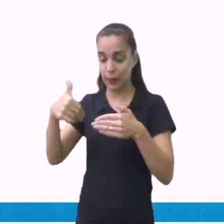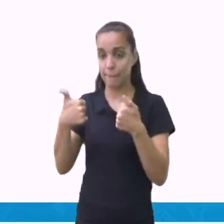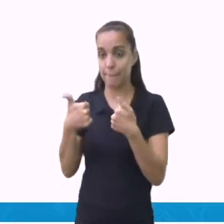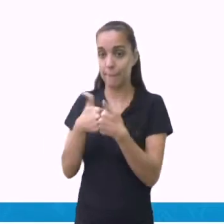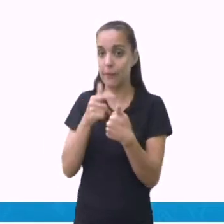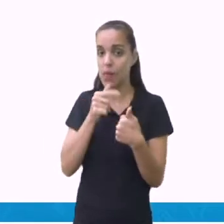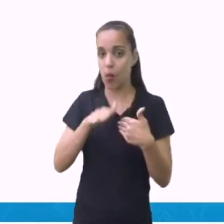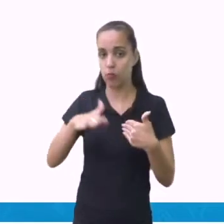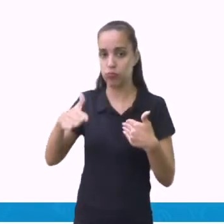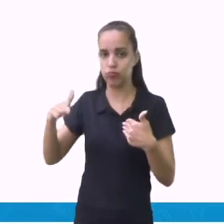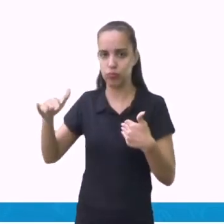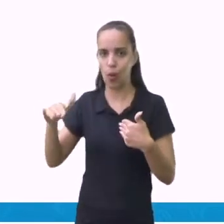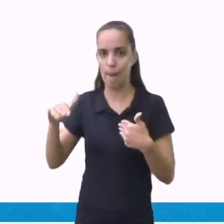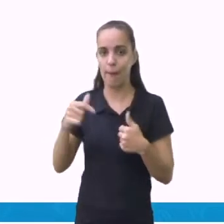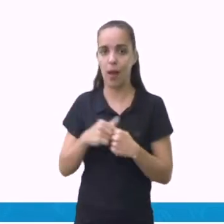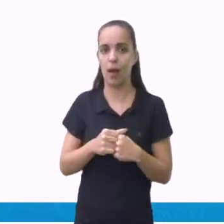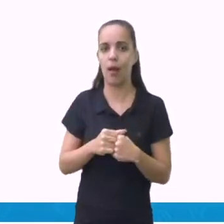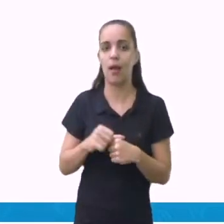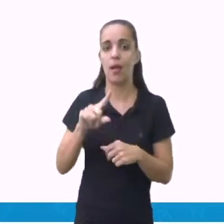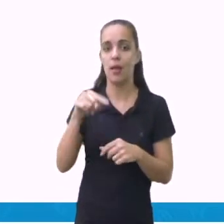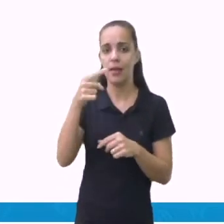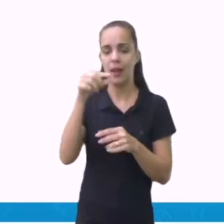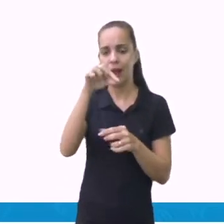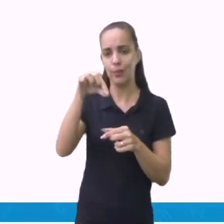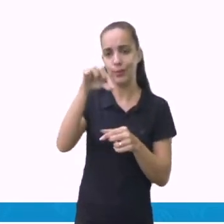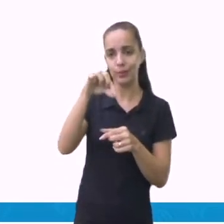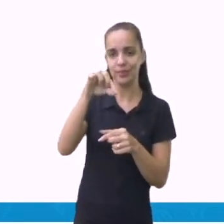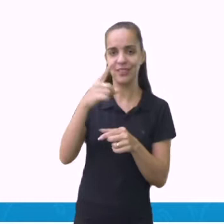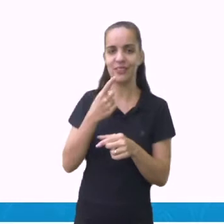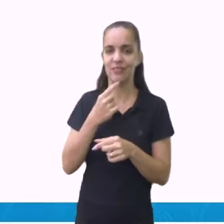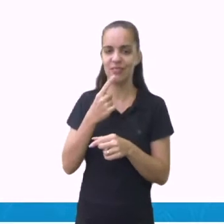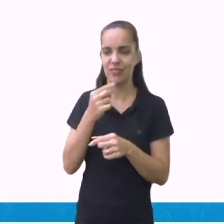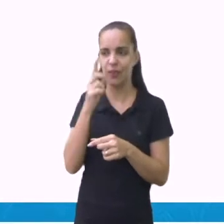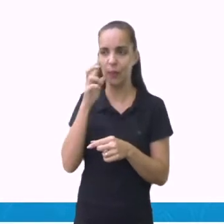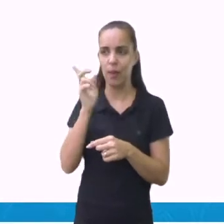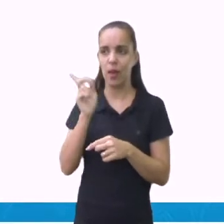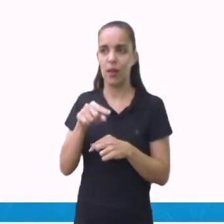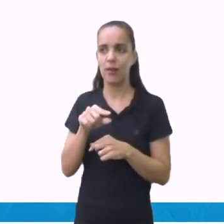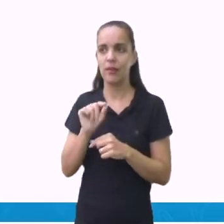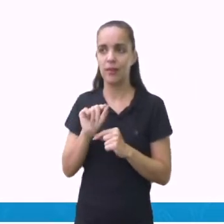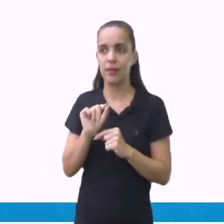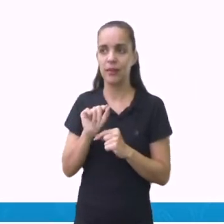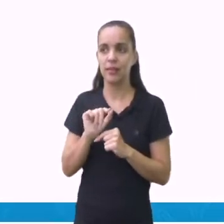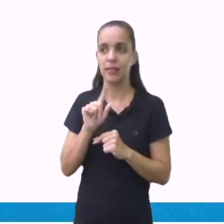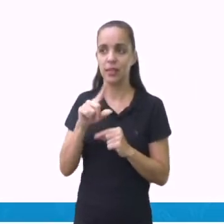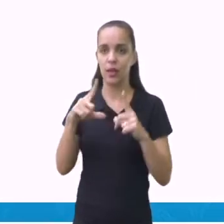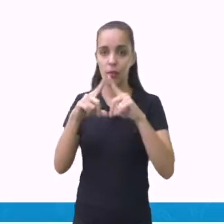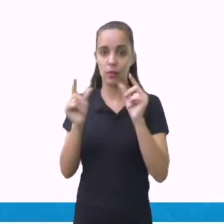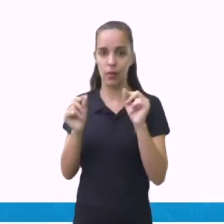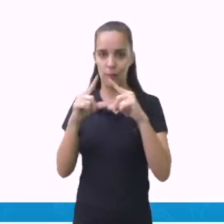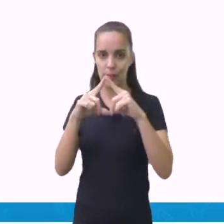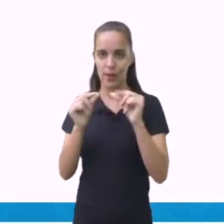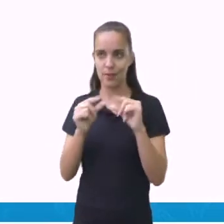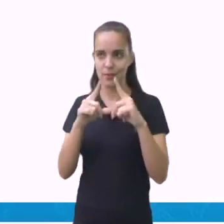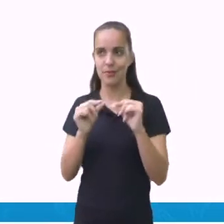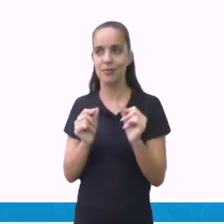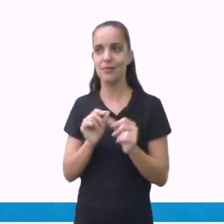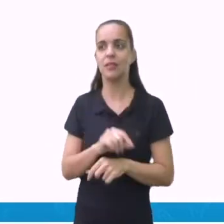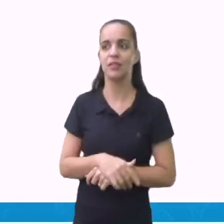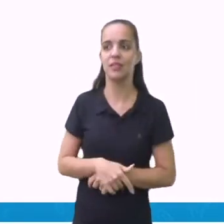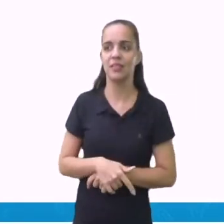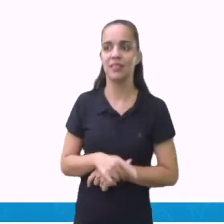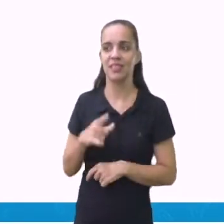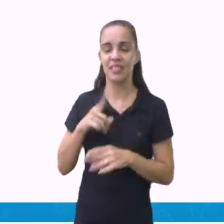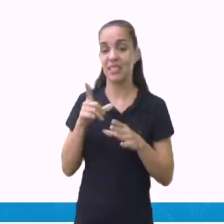outras cidades que foram capitais, e esse pontinho vermelho no mapa indica onde está Brasília hoje. Tá vendo que ela está